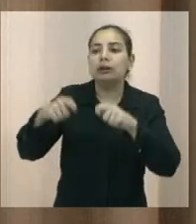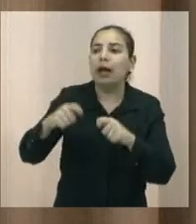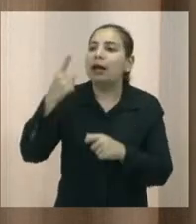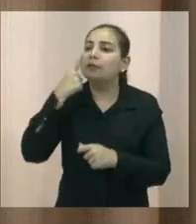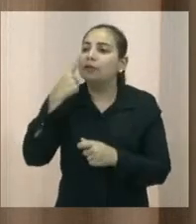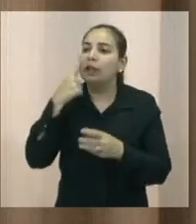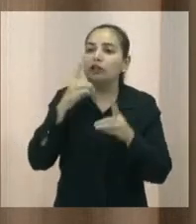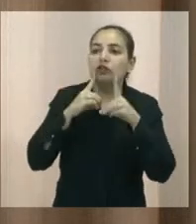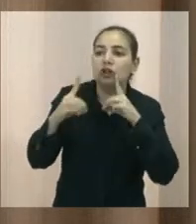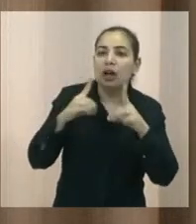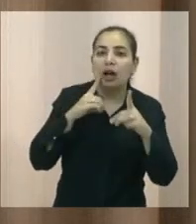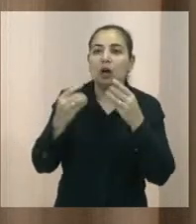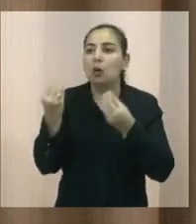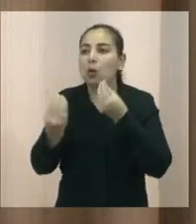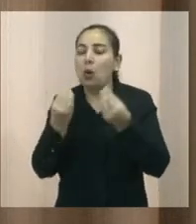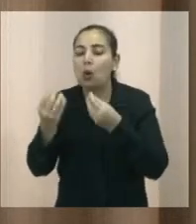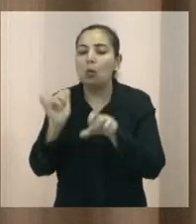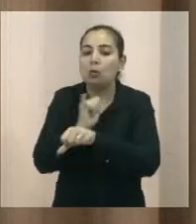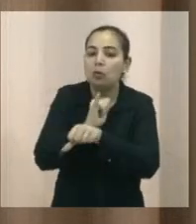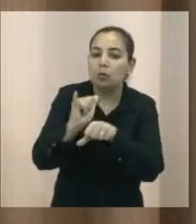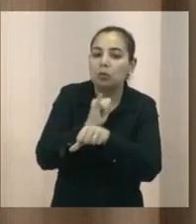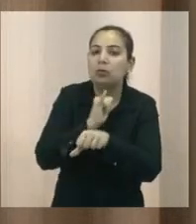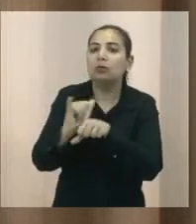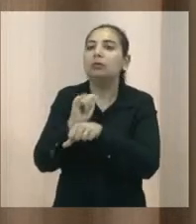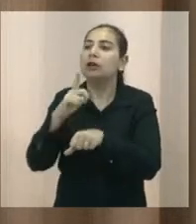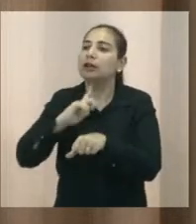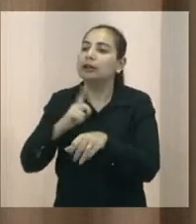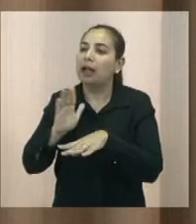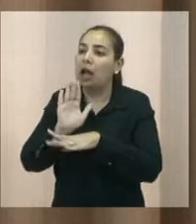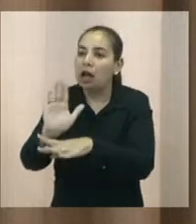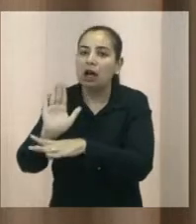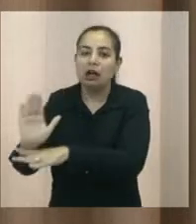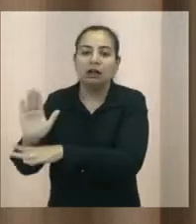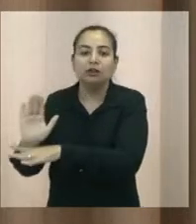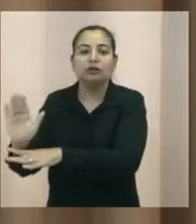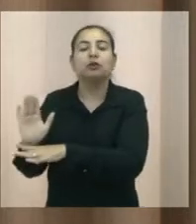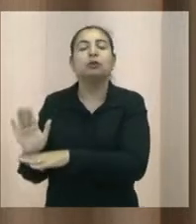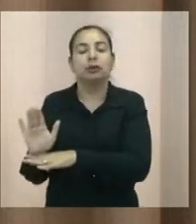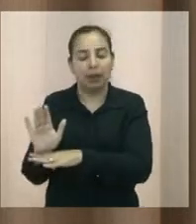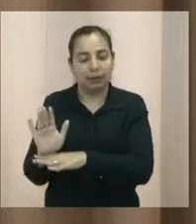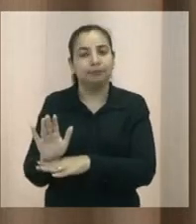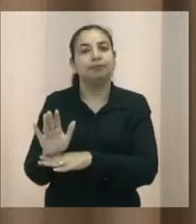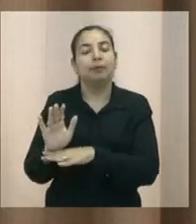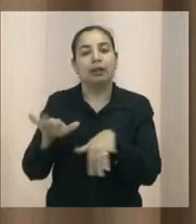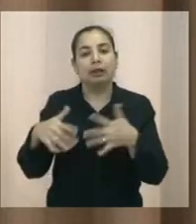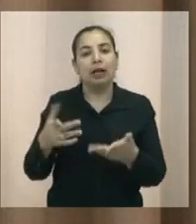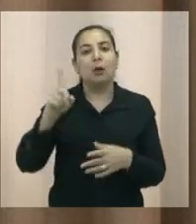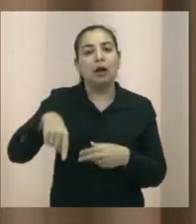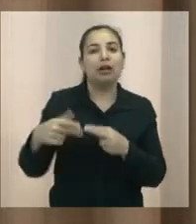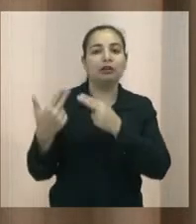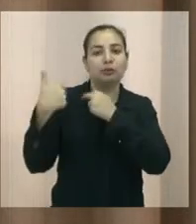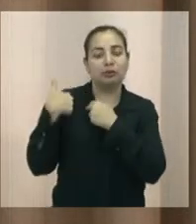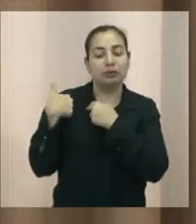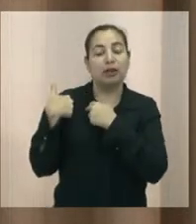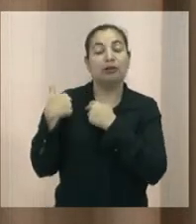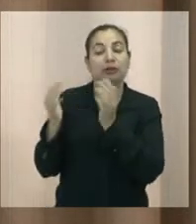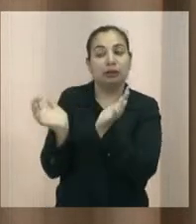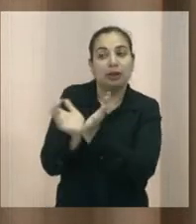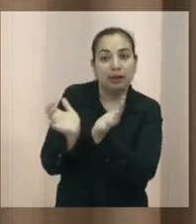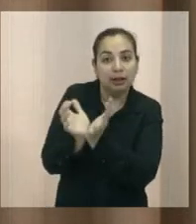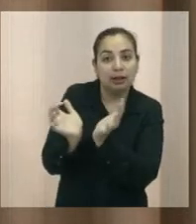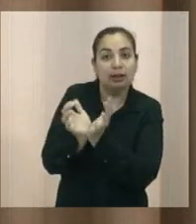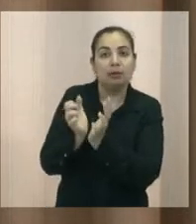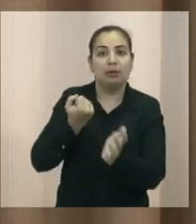articulação para chegar e toda uma necessidade mais de efetividade. Completa, né? Mais completa, toda a necessidade de efetividade para